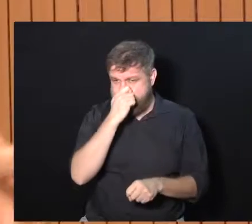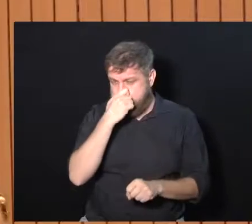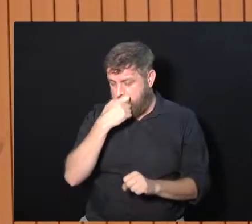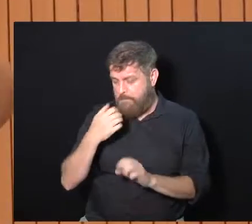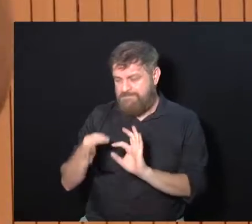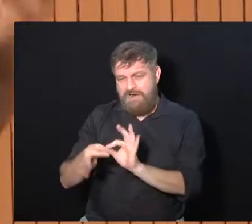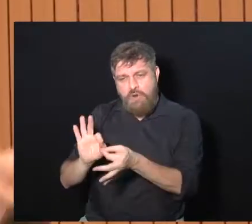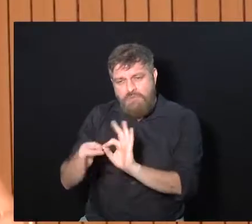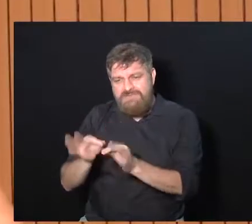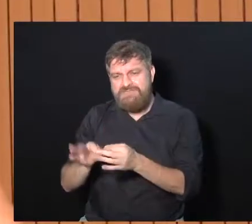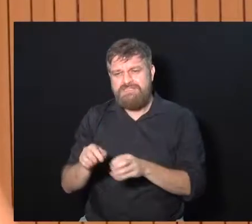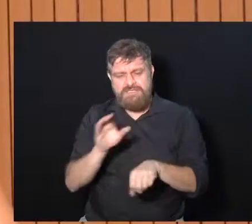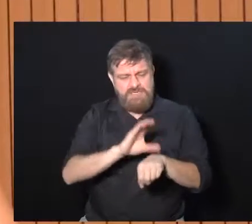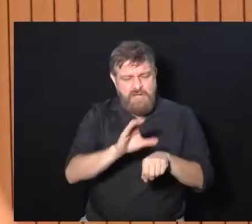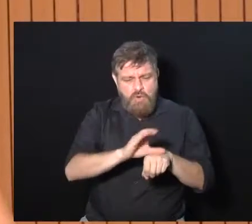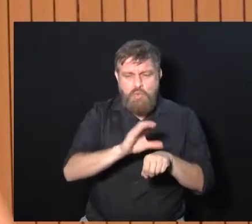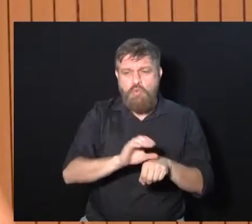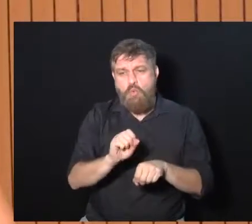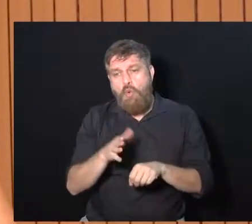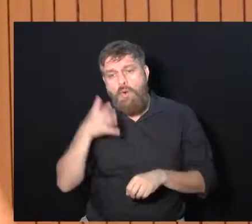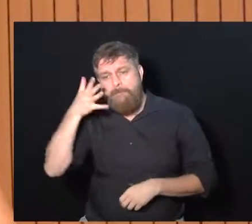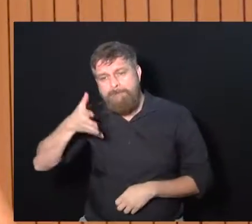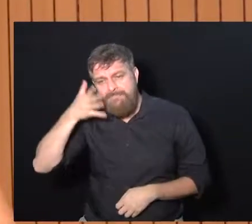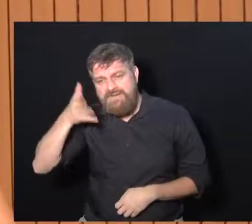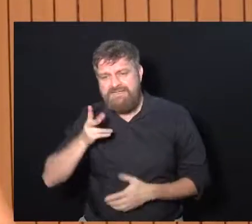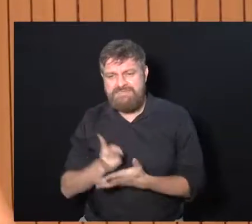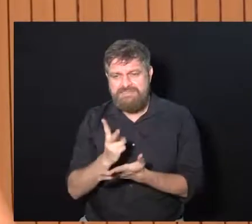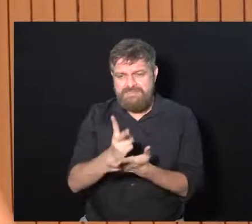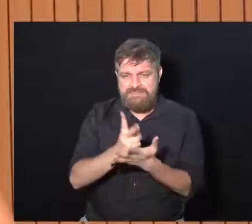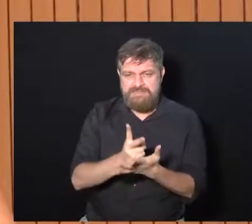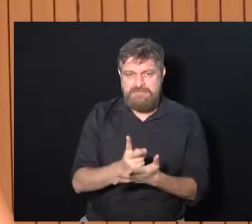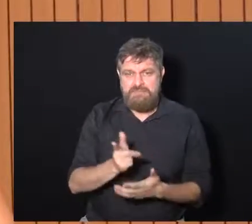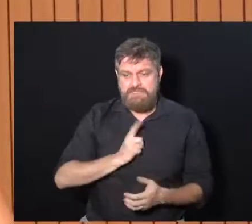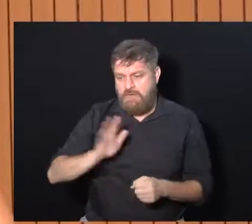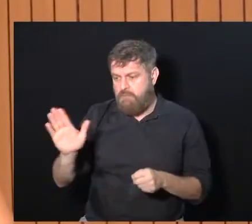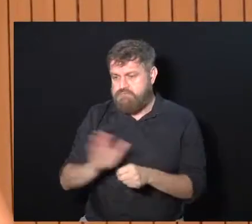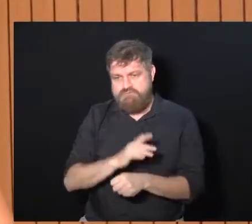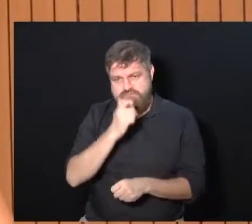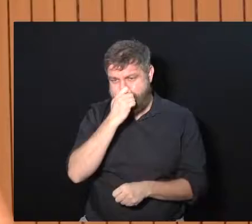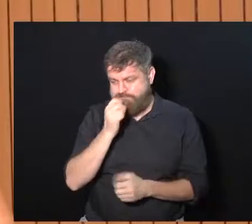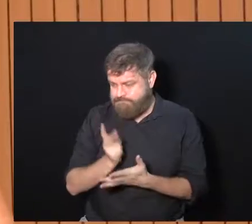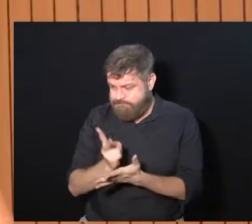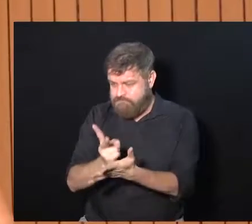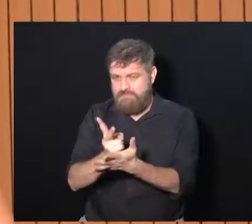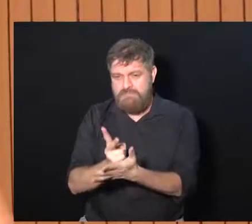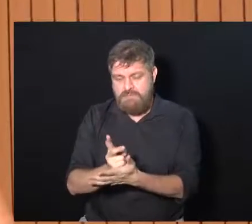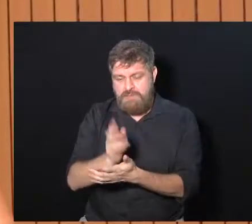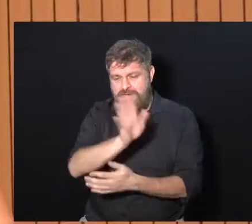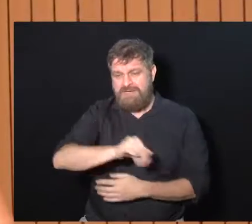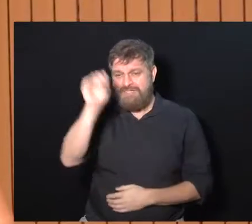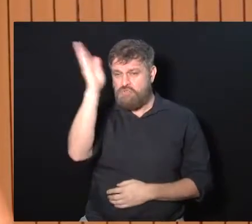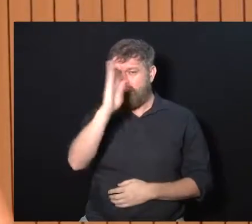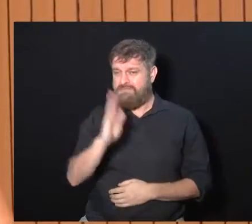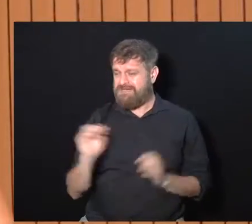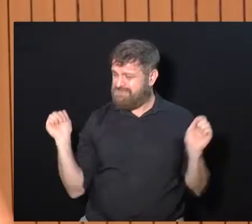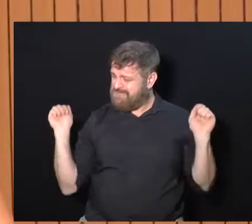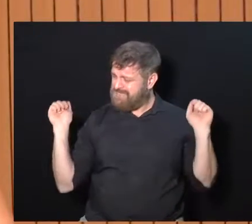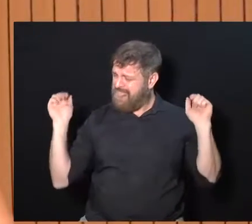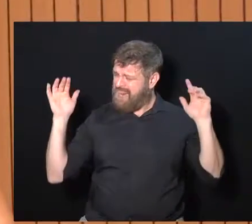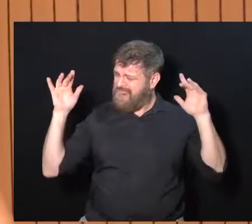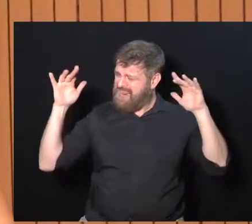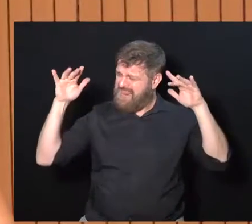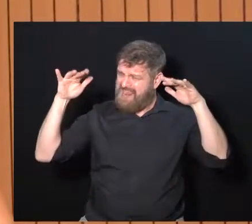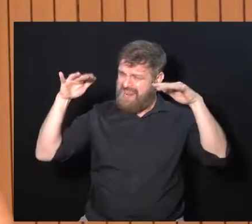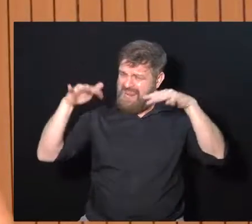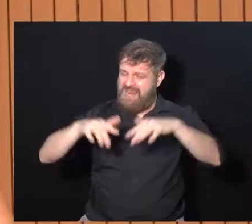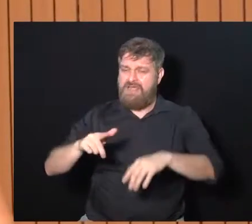para as capacitações, outros para palestras, sempre é muito cheio, e vem gente do Brasil inteiro, e já